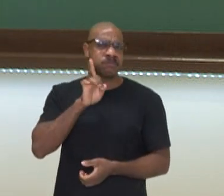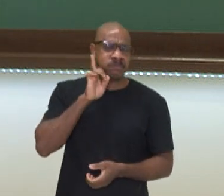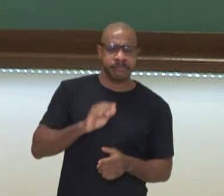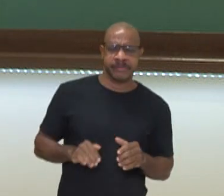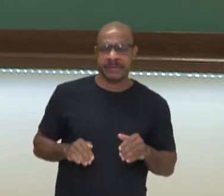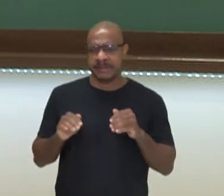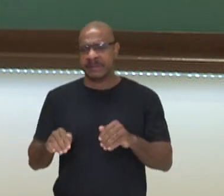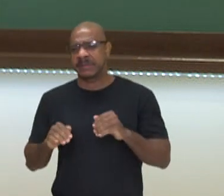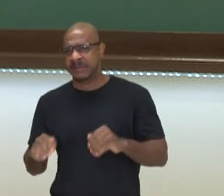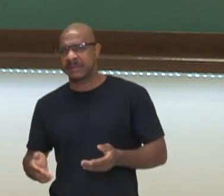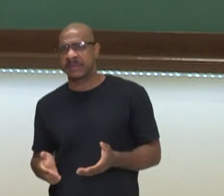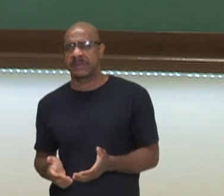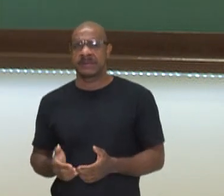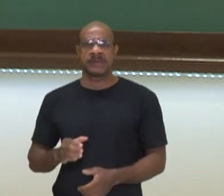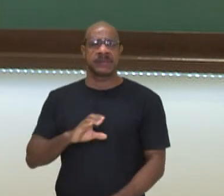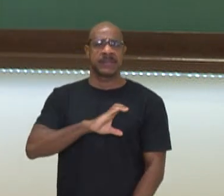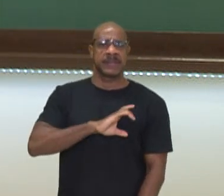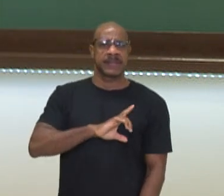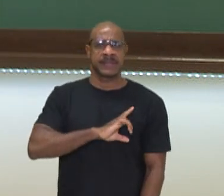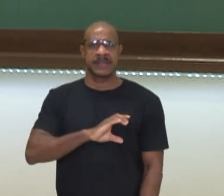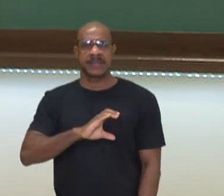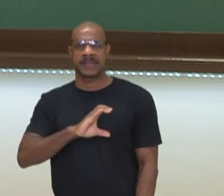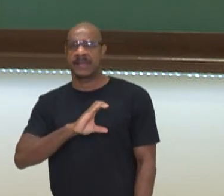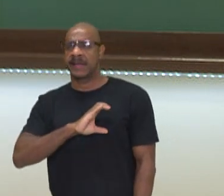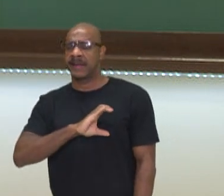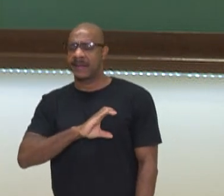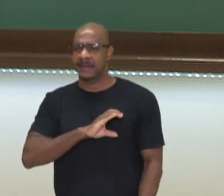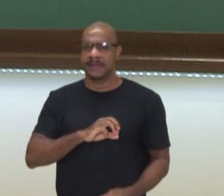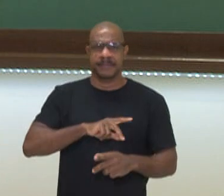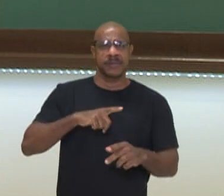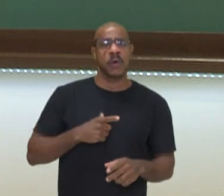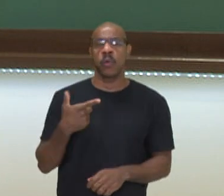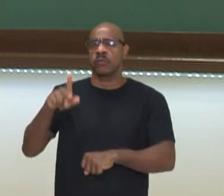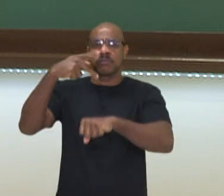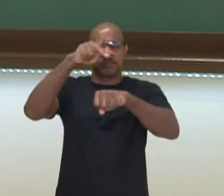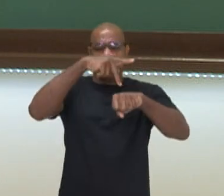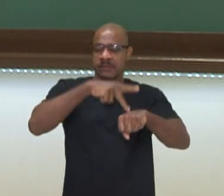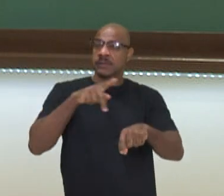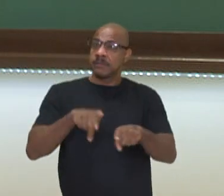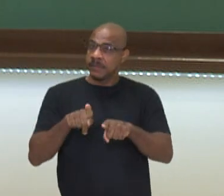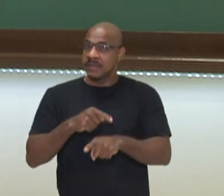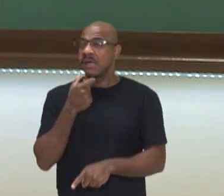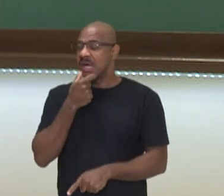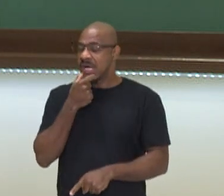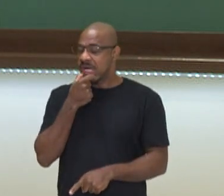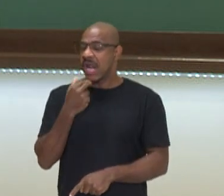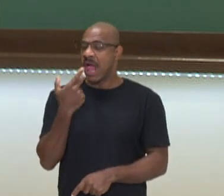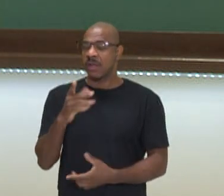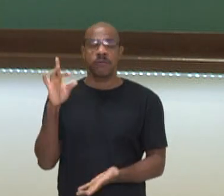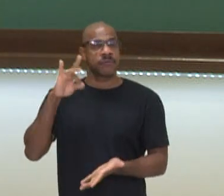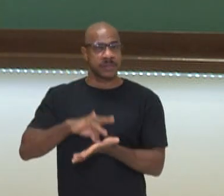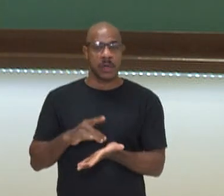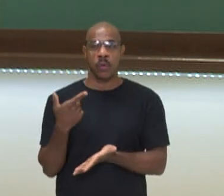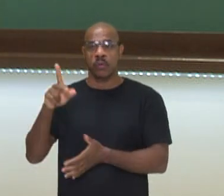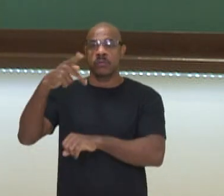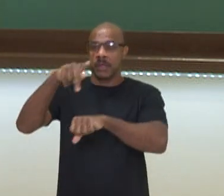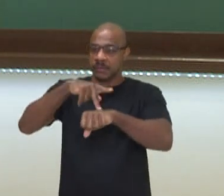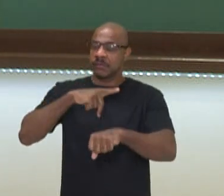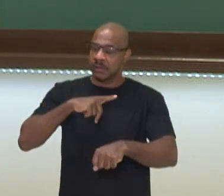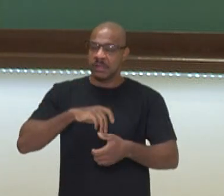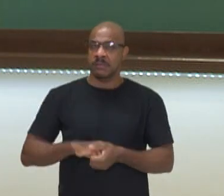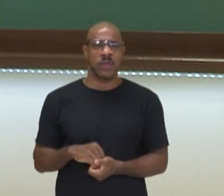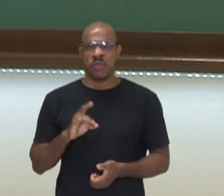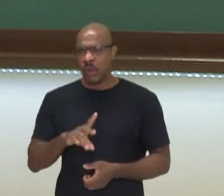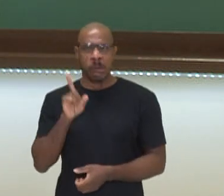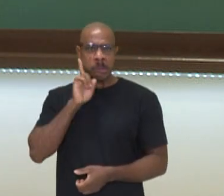Não. Muitos outros países possuem o inglês como língua oficial. Não necessariamente a primeira língua,